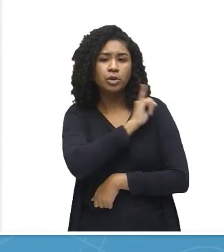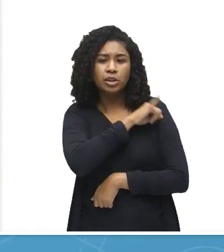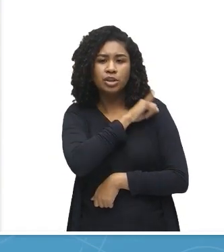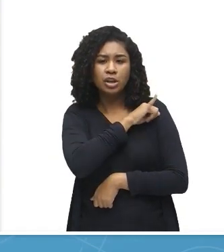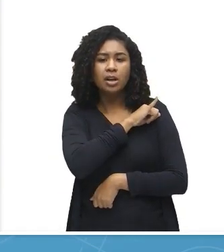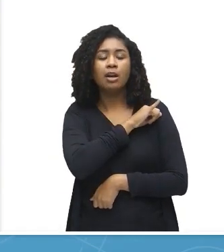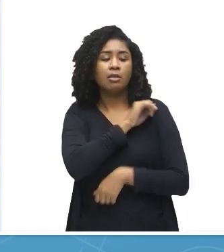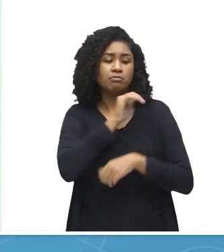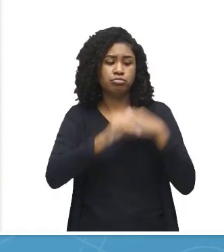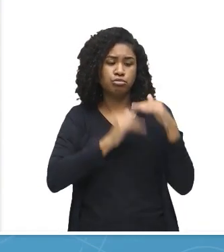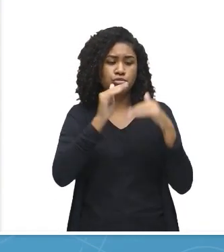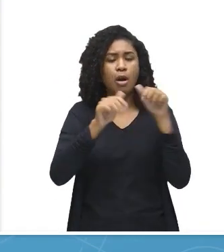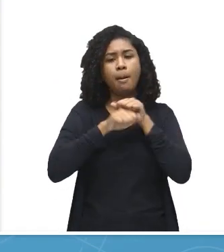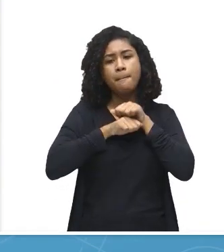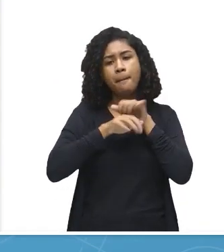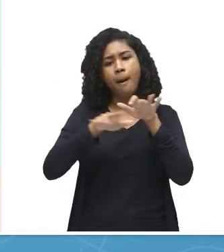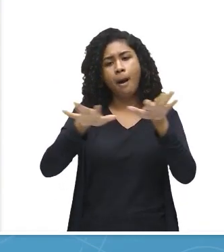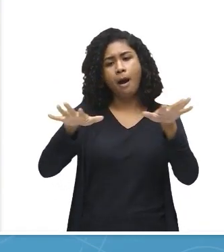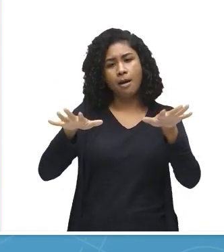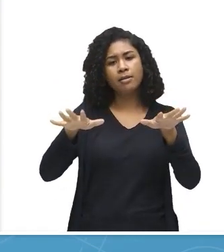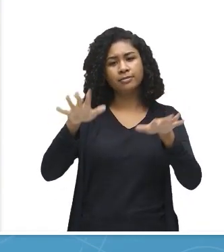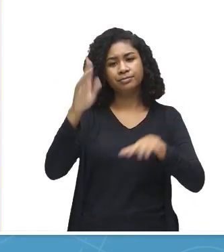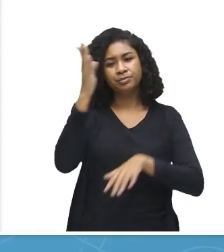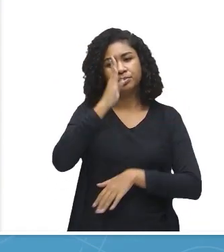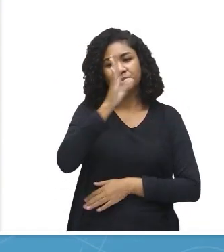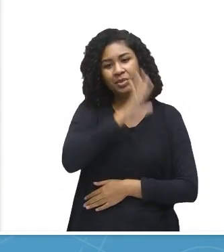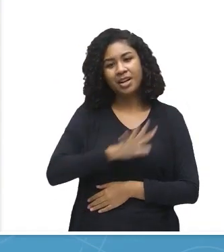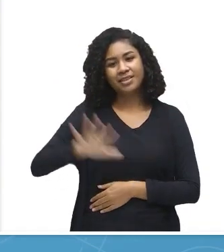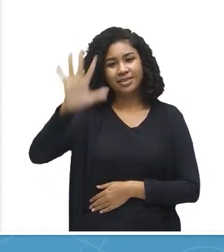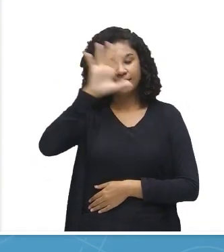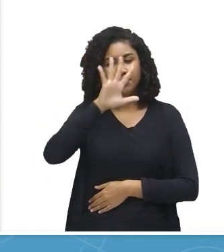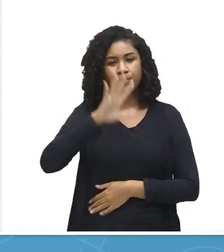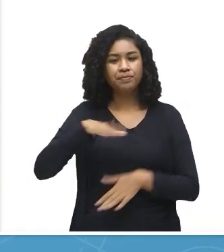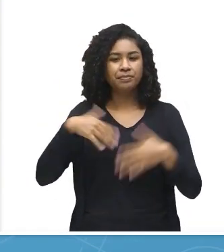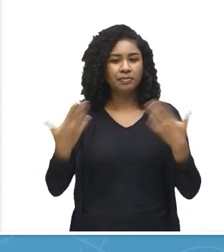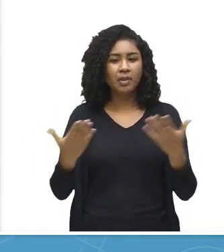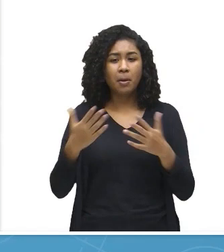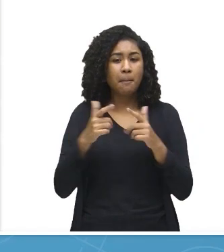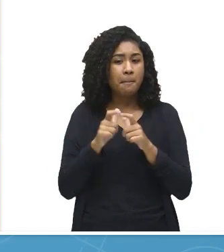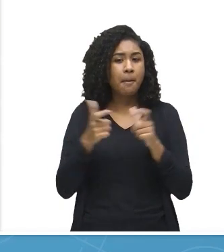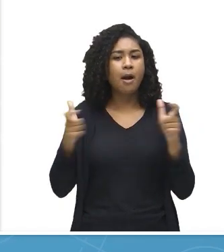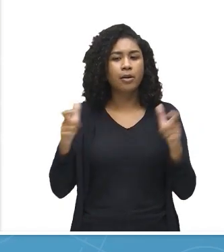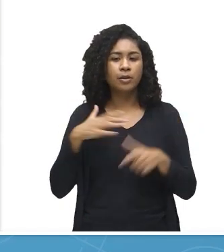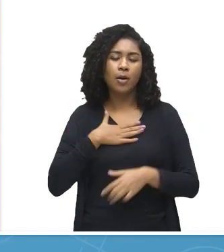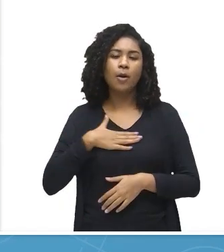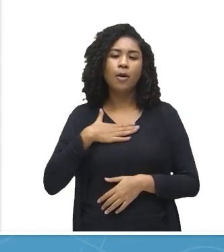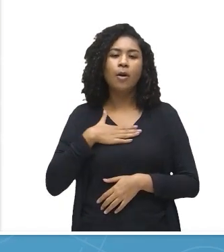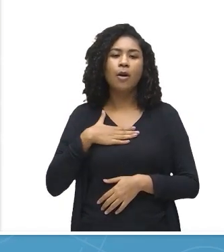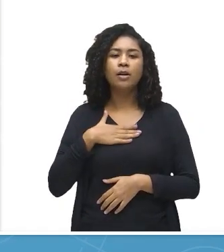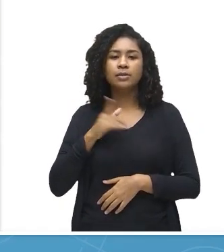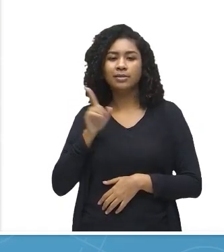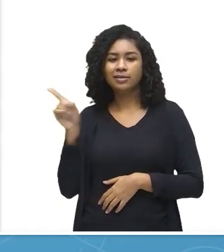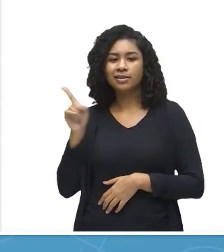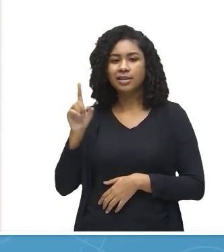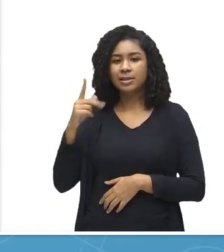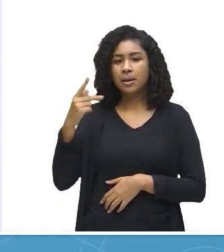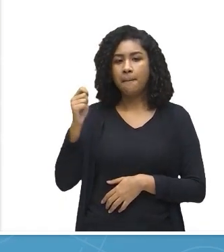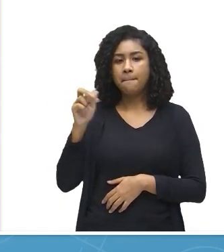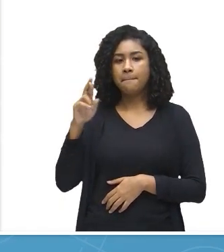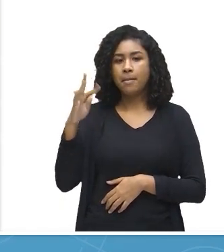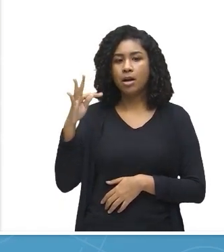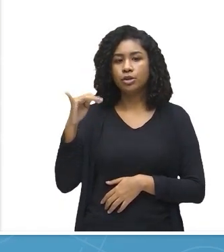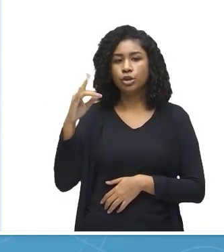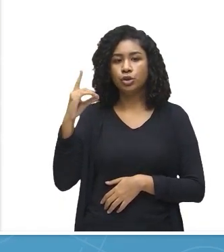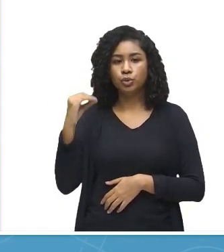país. Então, esses intitulados mestres do samba, a grande maioria deles canta samba do partido alto, justamente por